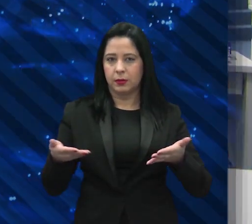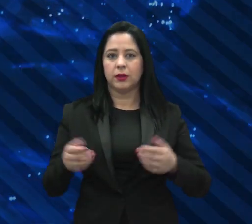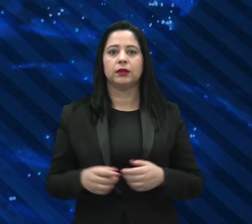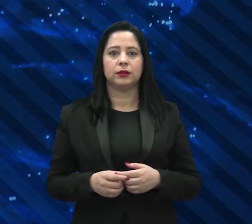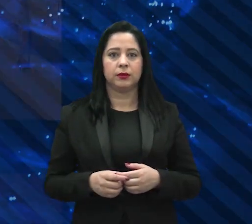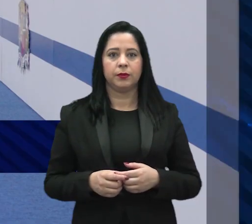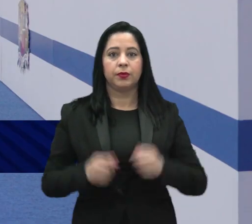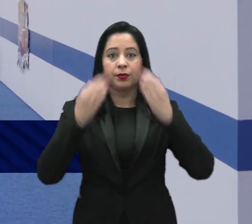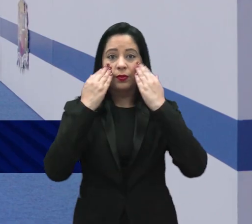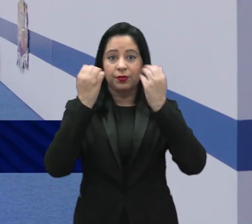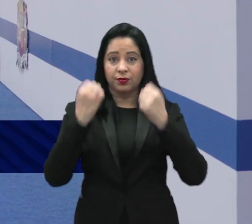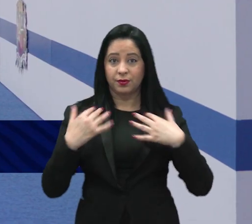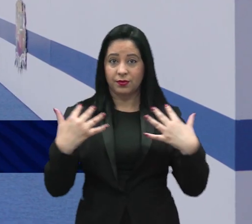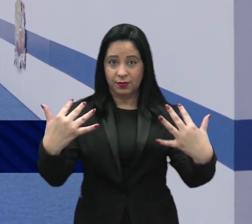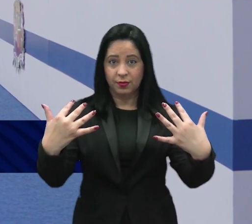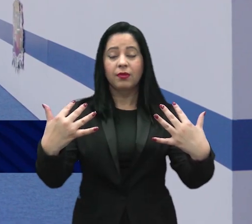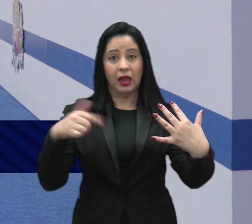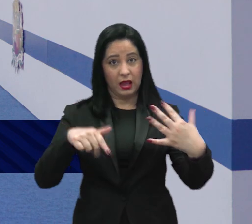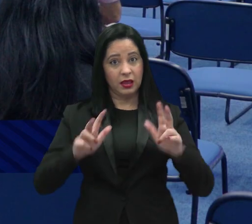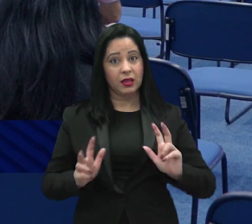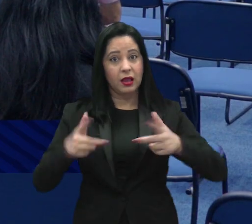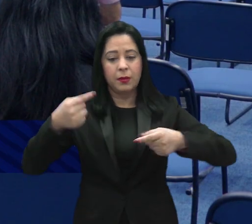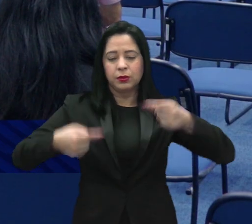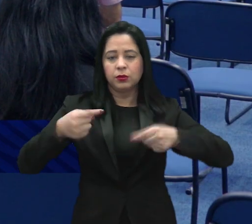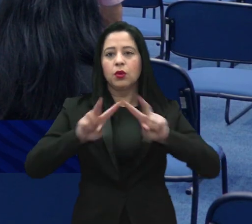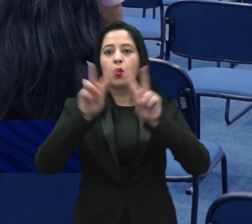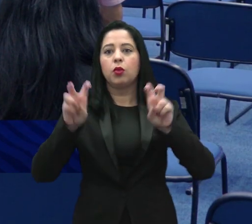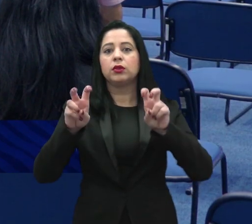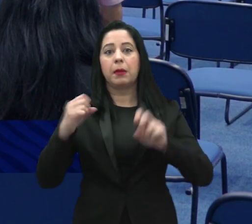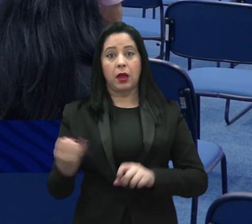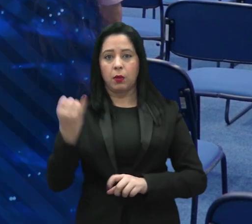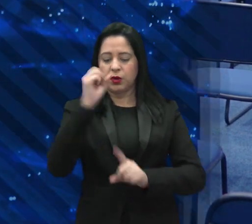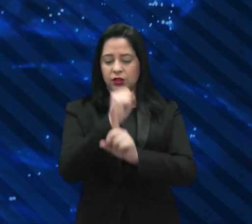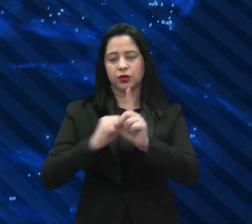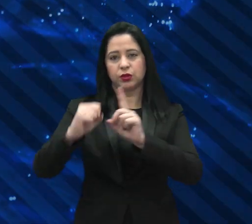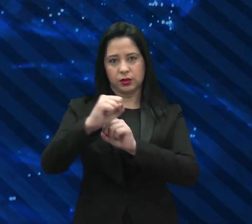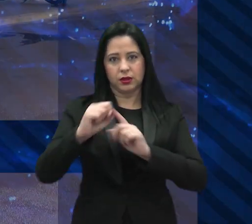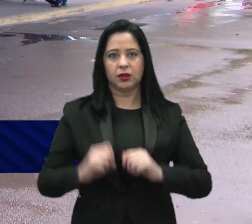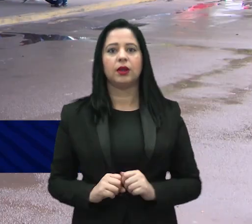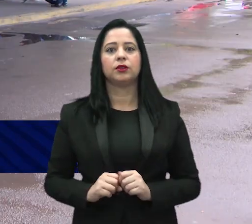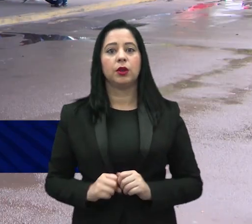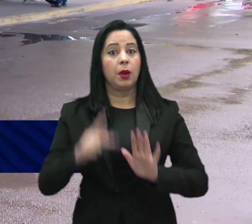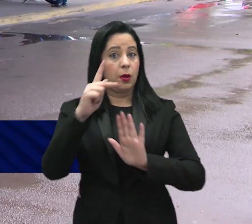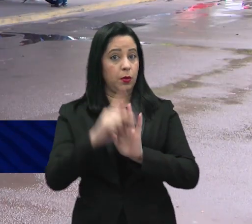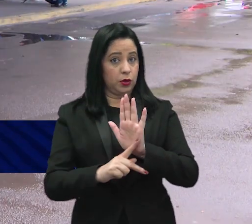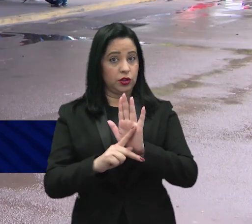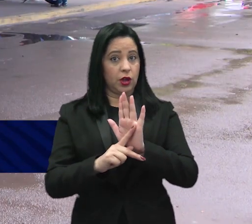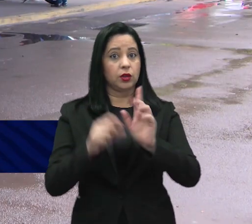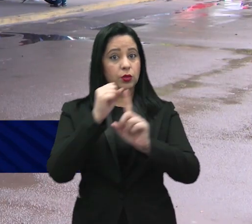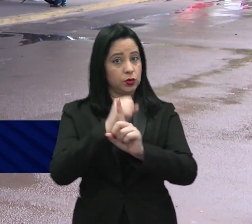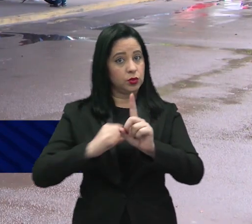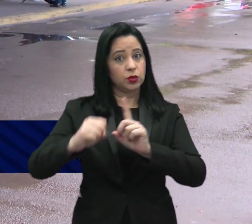Câmara. Audiências públicas realizadas na Câmara discutem temas de interesse público. Projeto Social